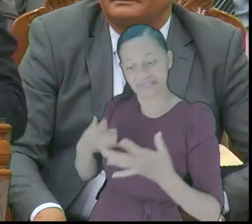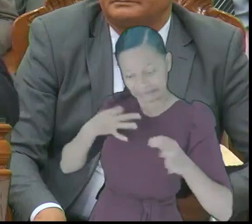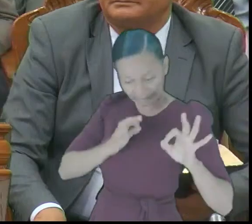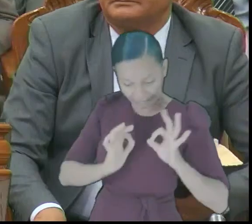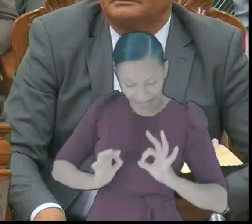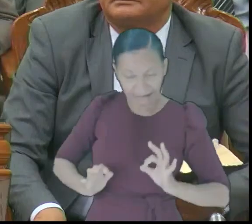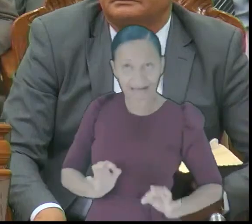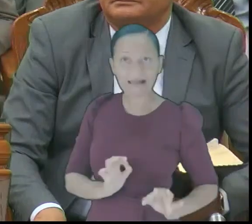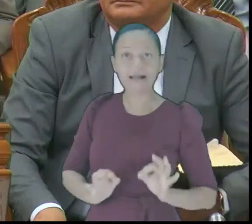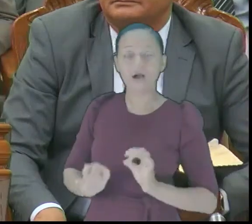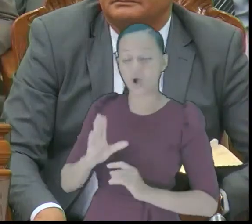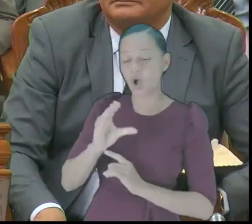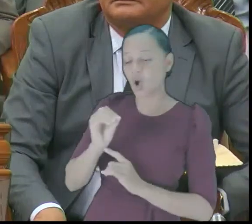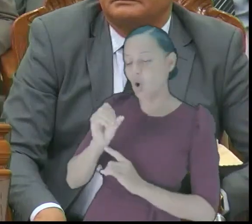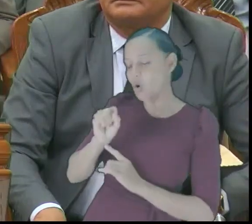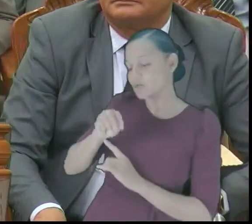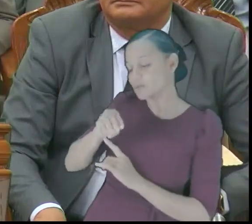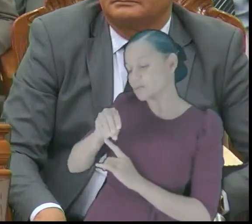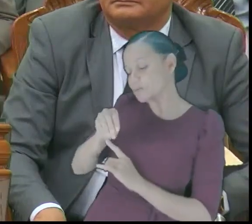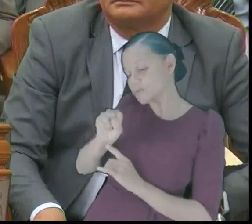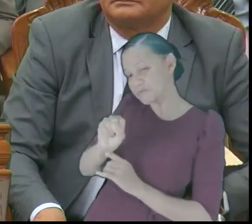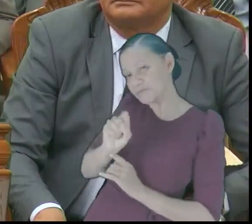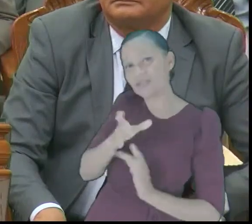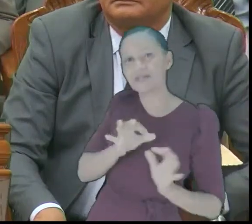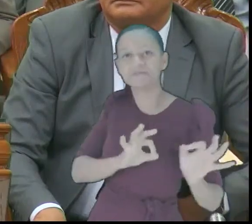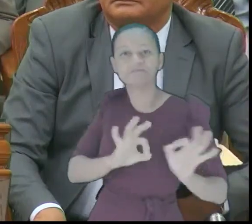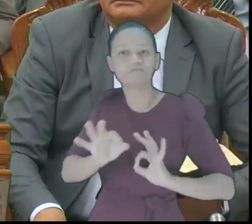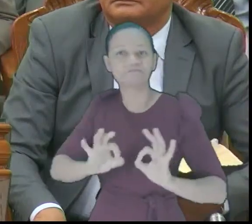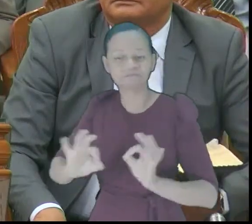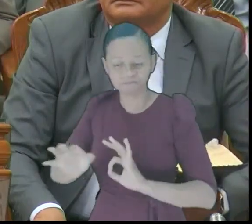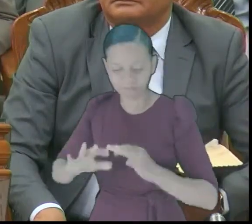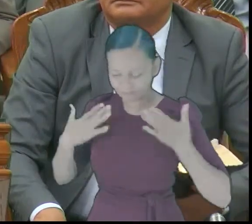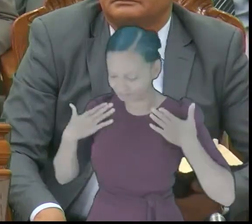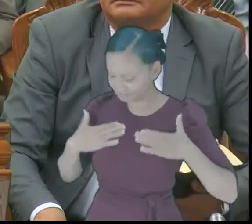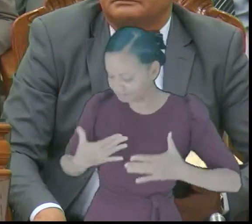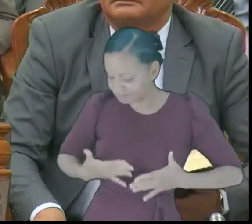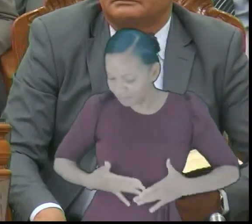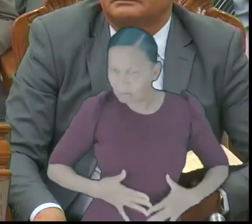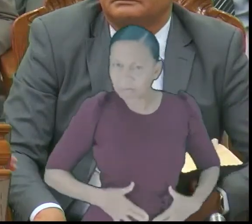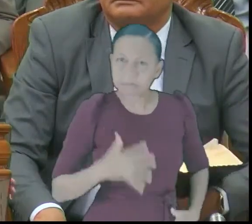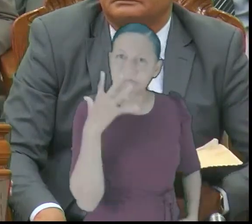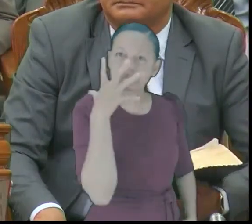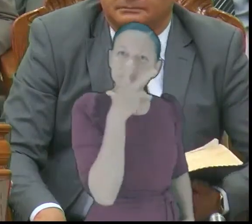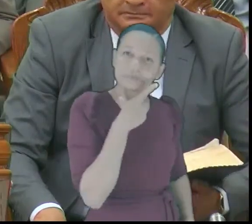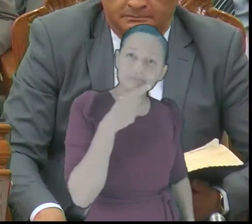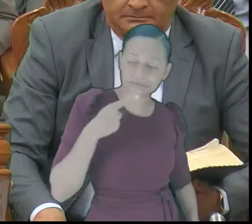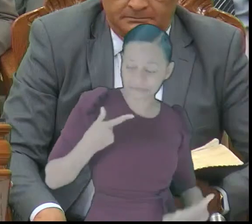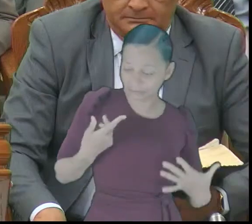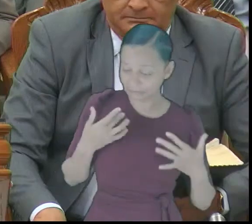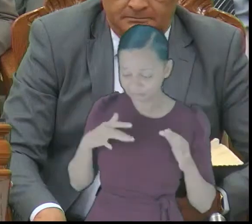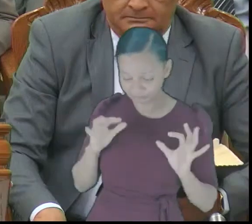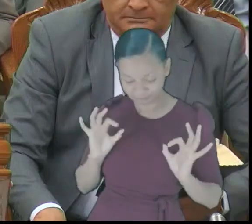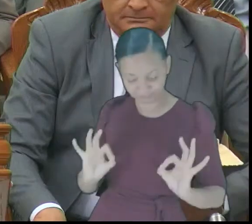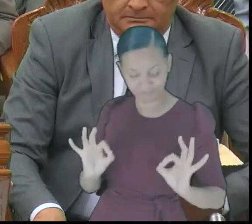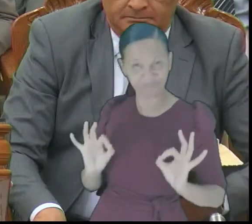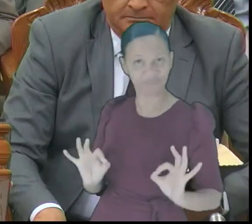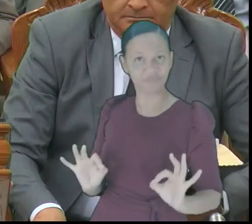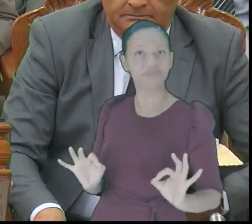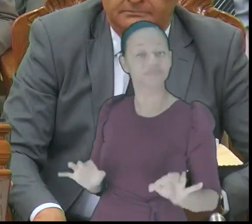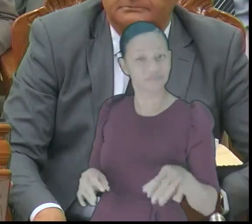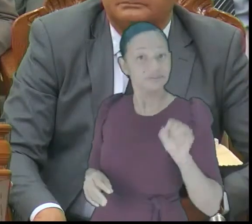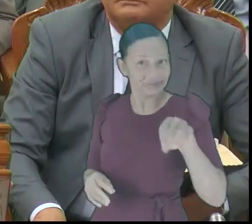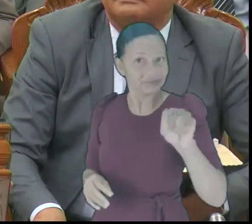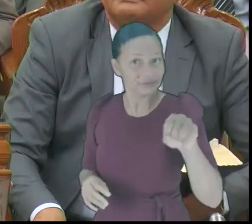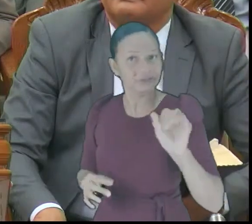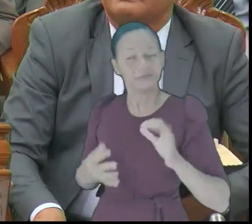Ataviar é cosmos. Organização. Roupa bonita, elegante. Mas com o quê? É para se ataviar?